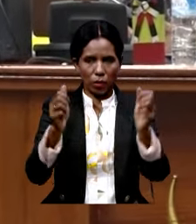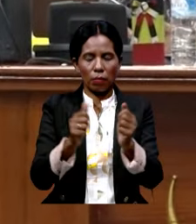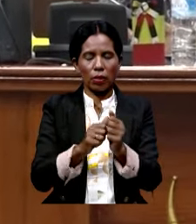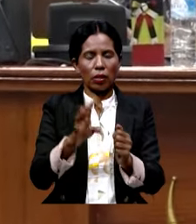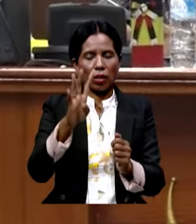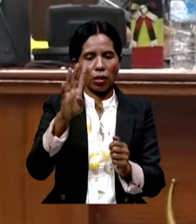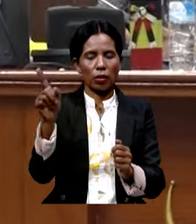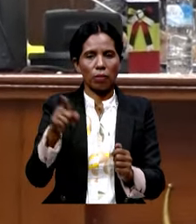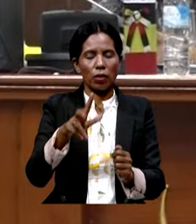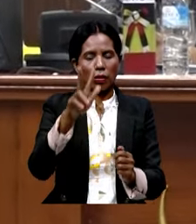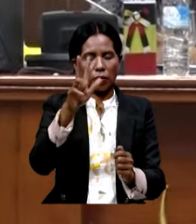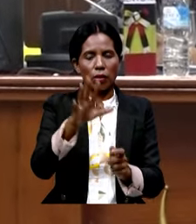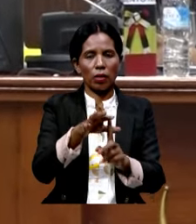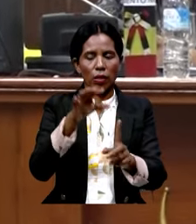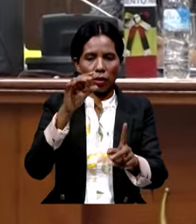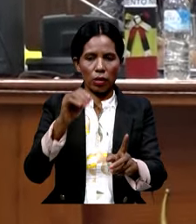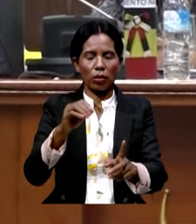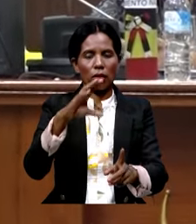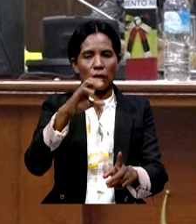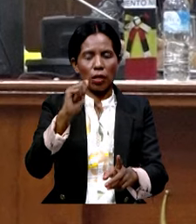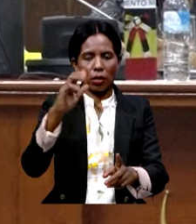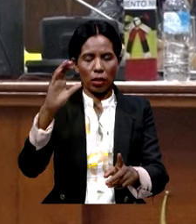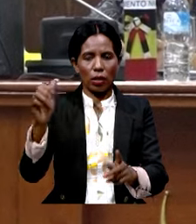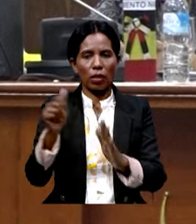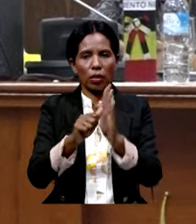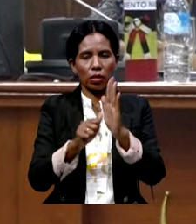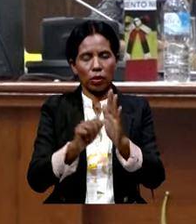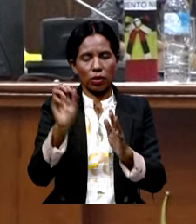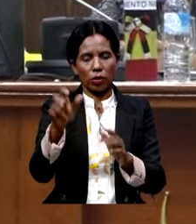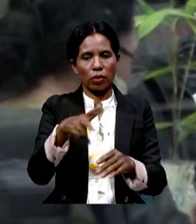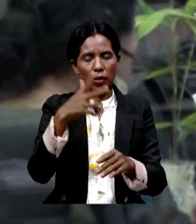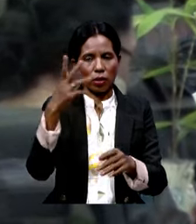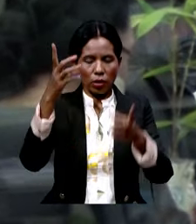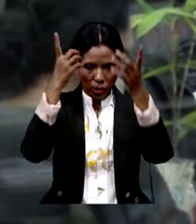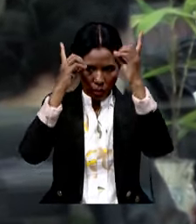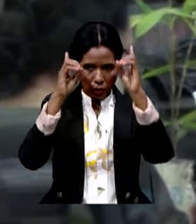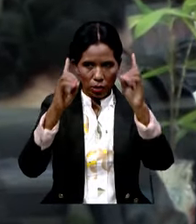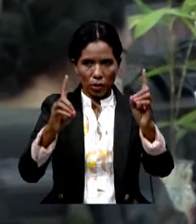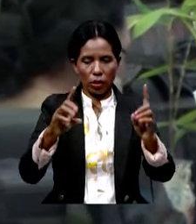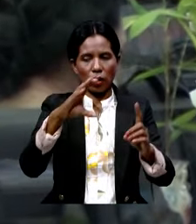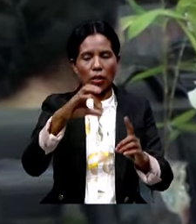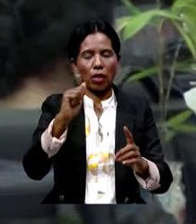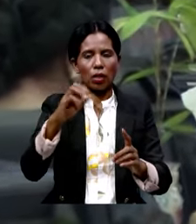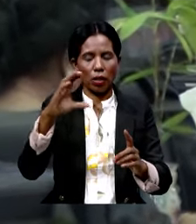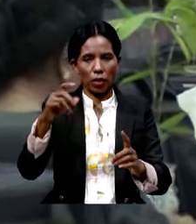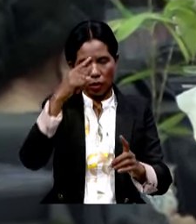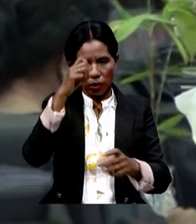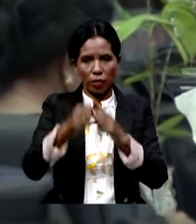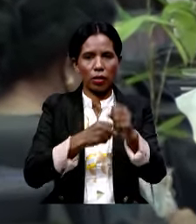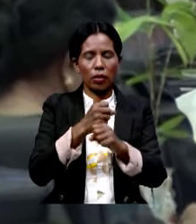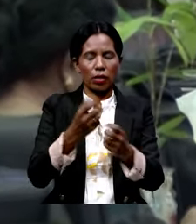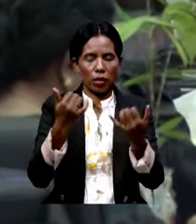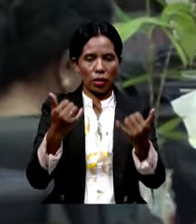baltolo, ba eleição, nomeação comissário CAC, no artigo são rasingida, nebe define mandato comissário CAC, tambati nangida